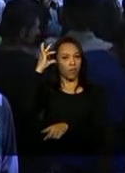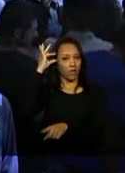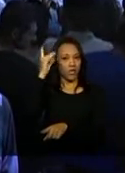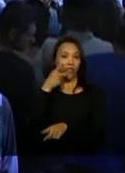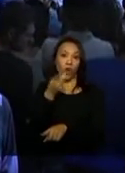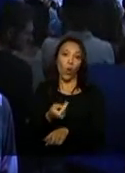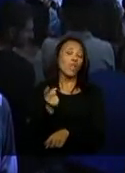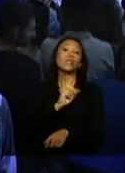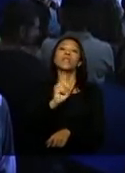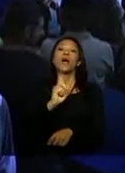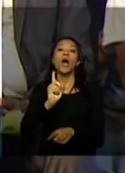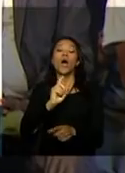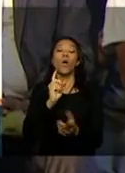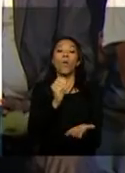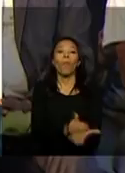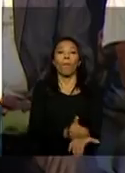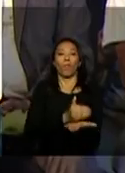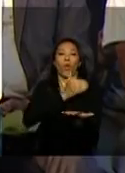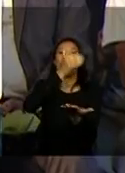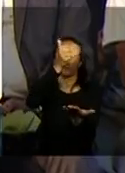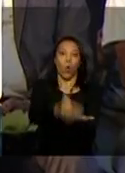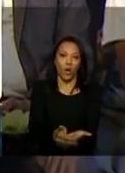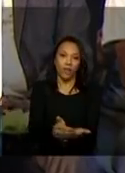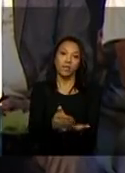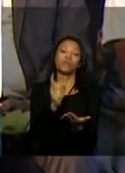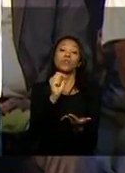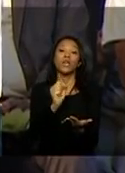à prorrogação dos lixões.